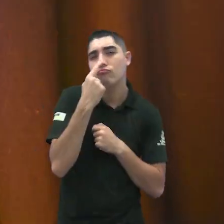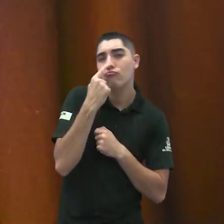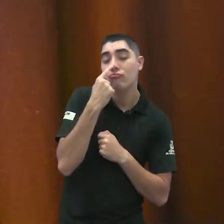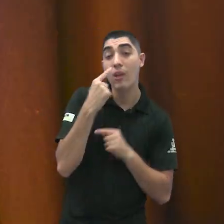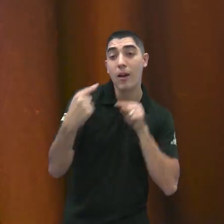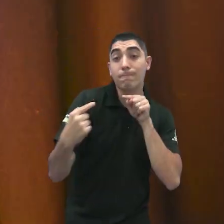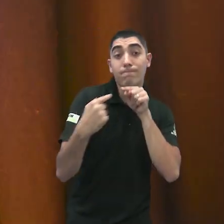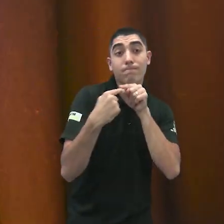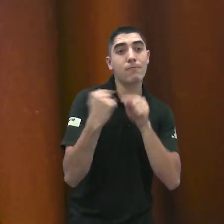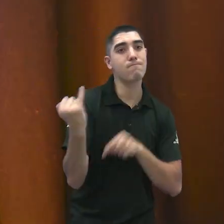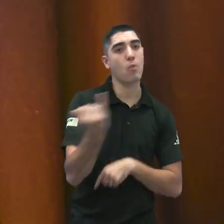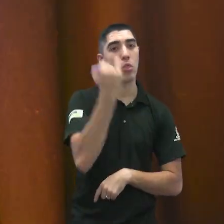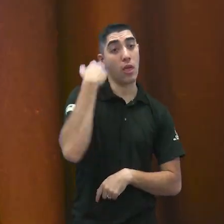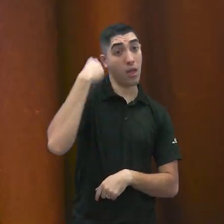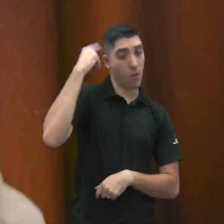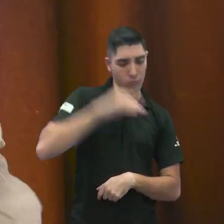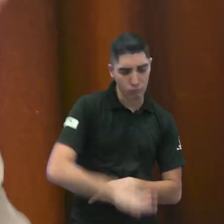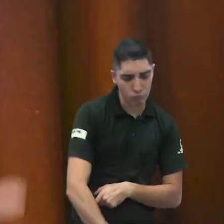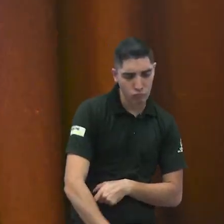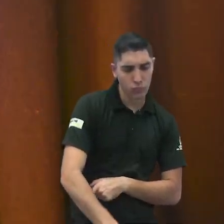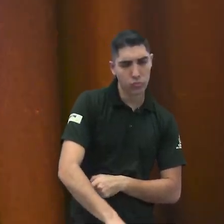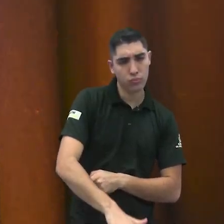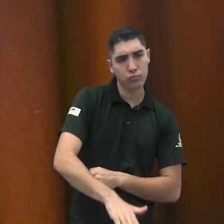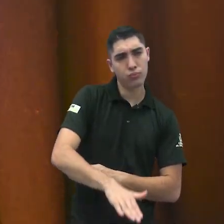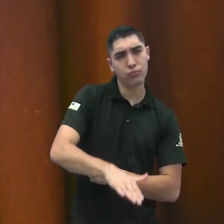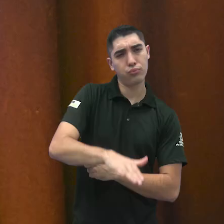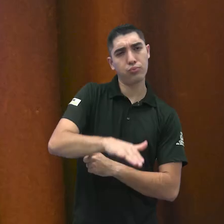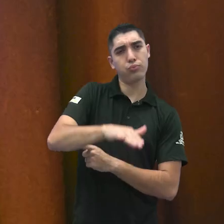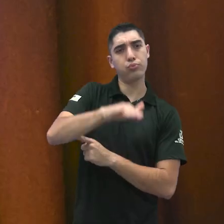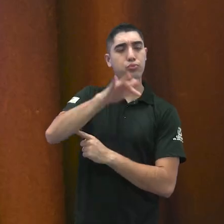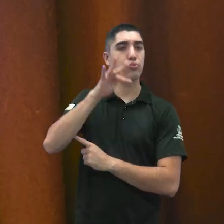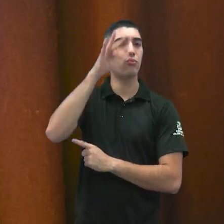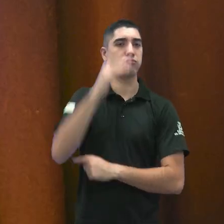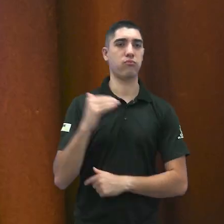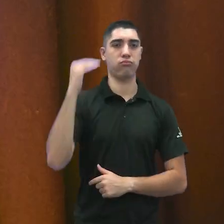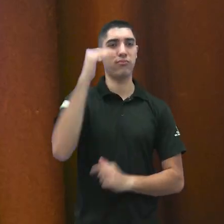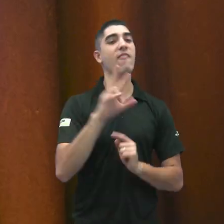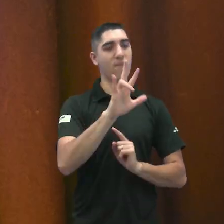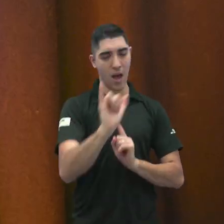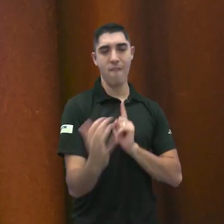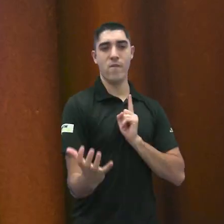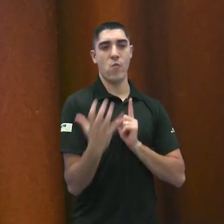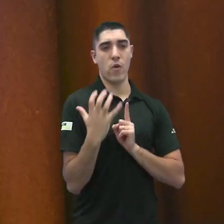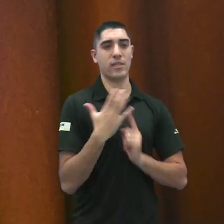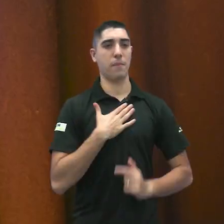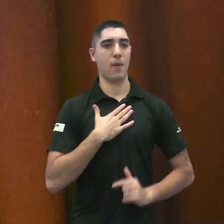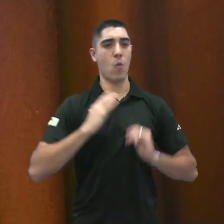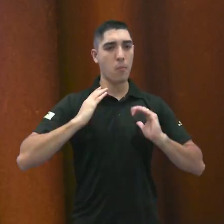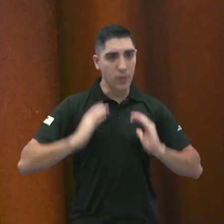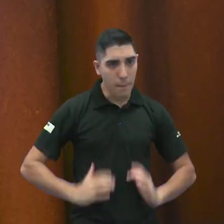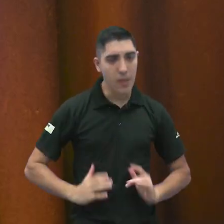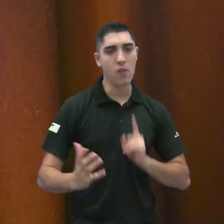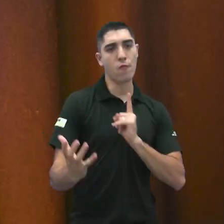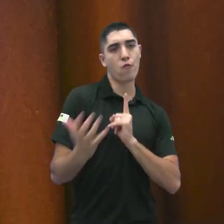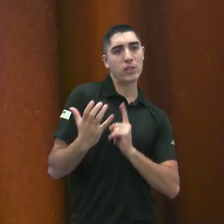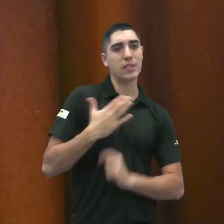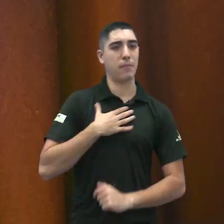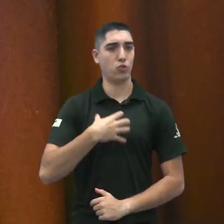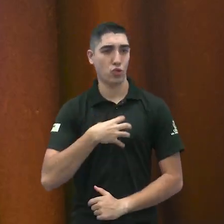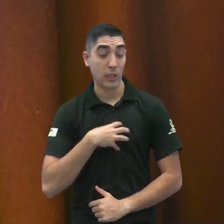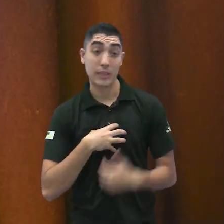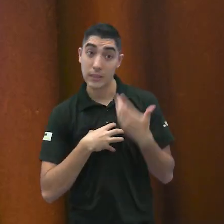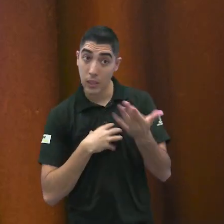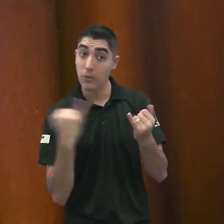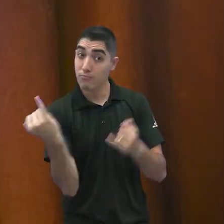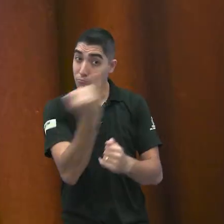comportar, né, na minha fase infantil e, consequentemente, na minha fase adulta. Então, essa relação com a família,